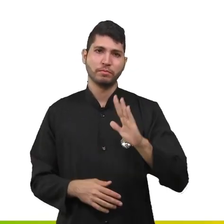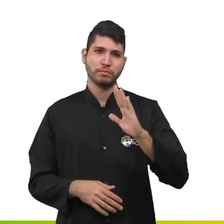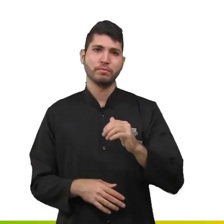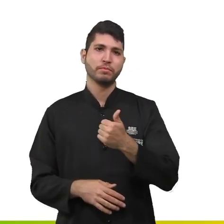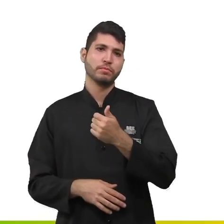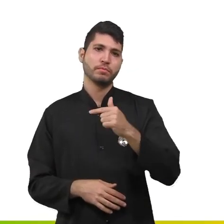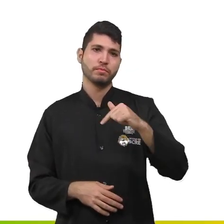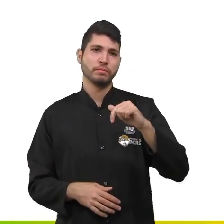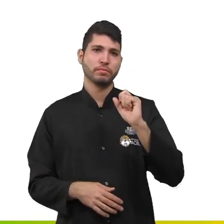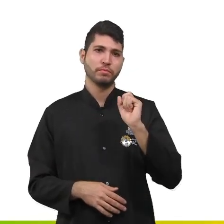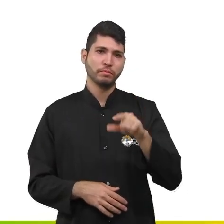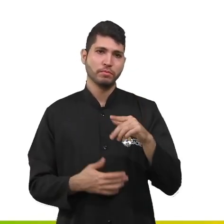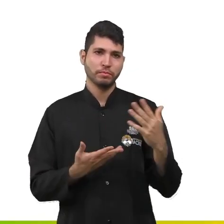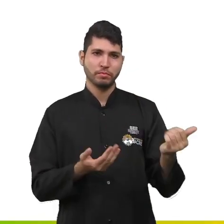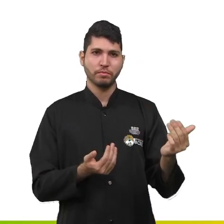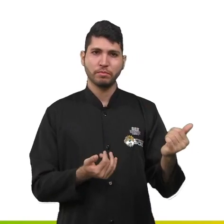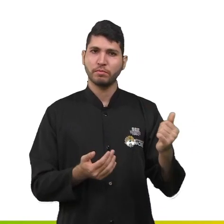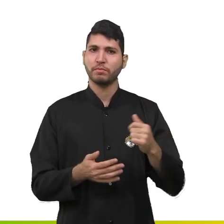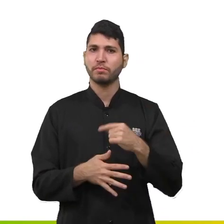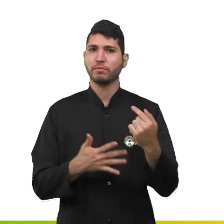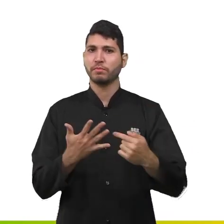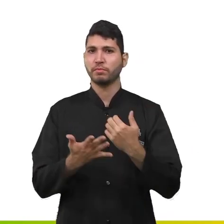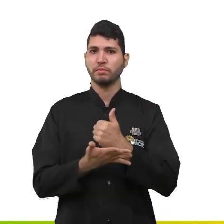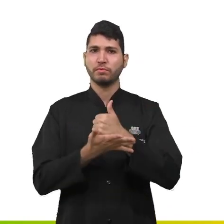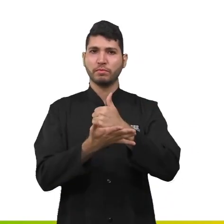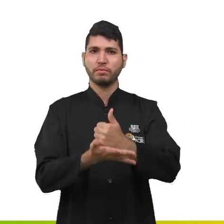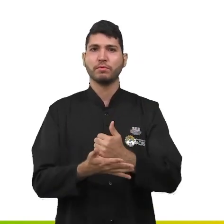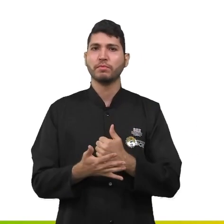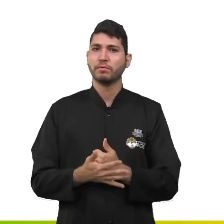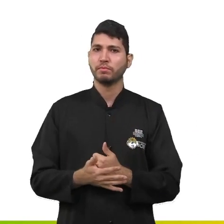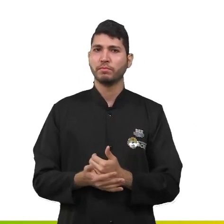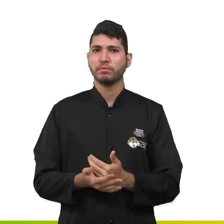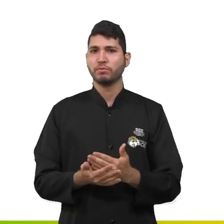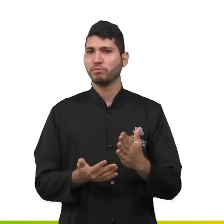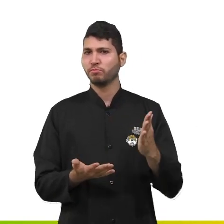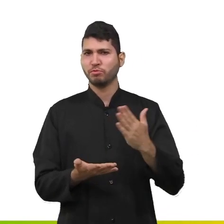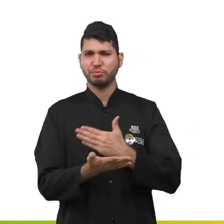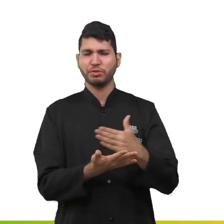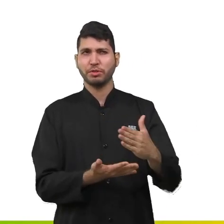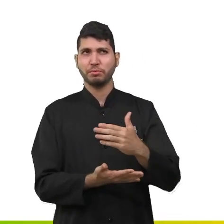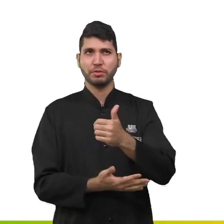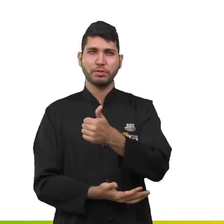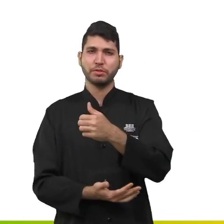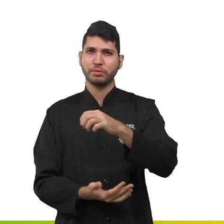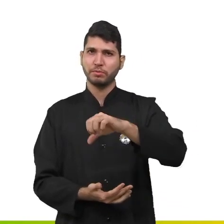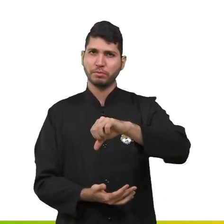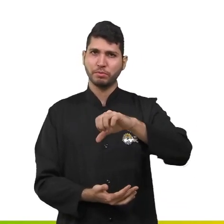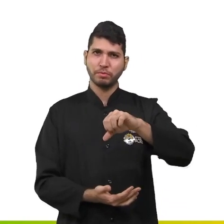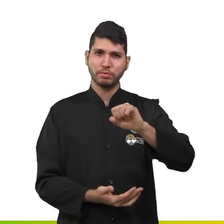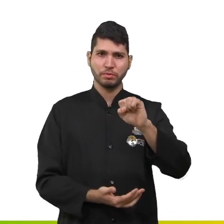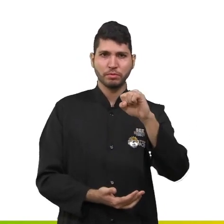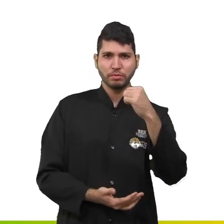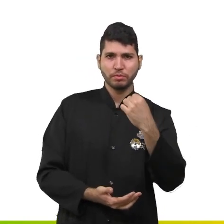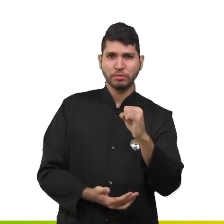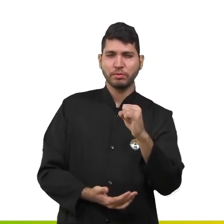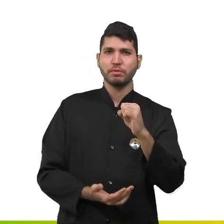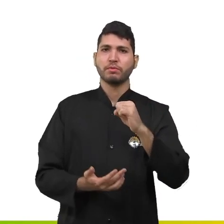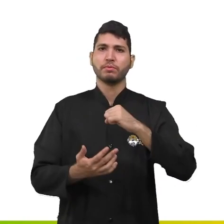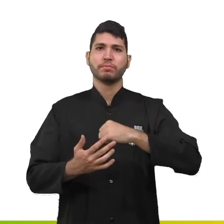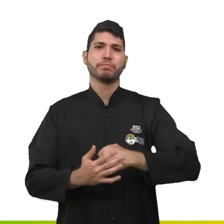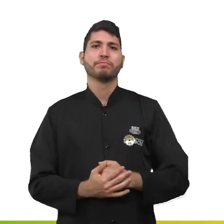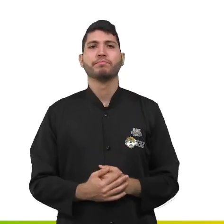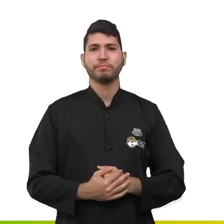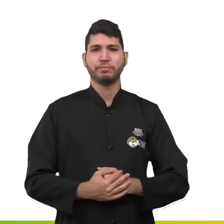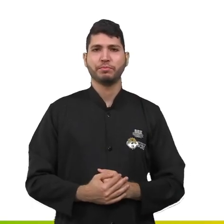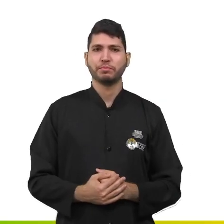beneficiados desde 98, é um projeto relativamente antigo, bastante gente que acessa. Esse aqui é o exemplo do Projeto